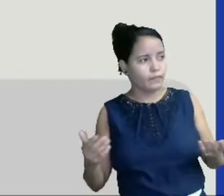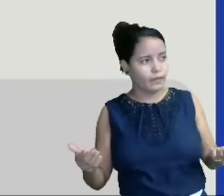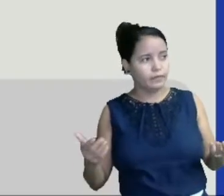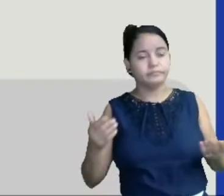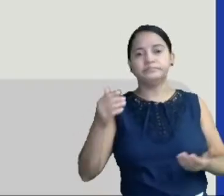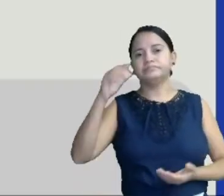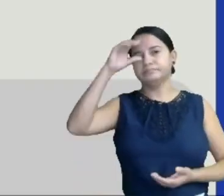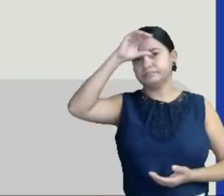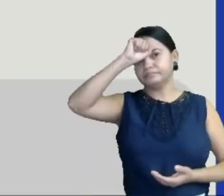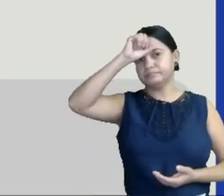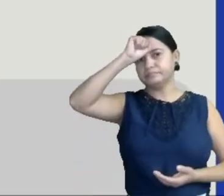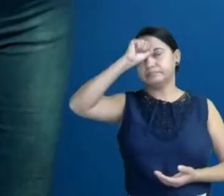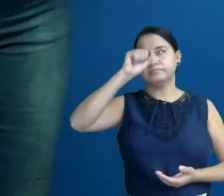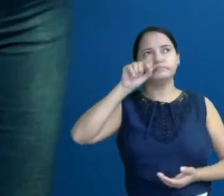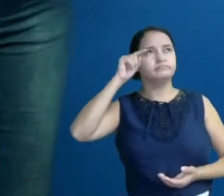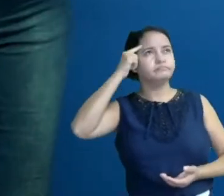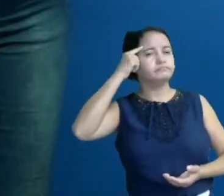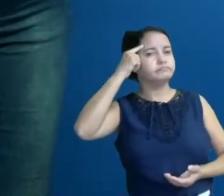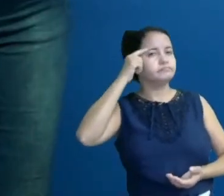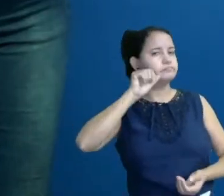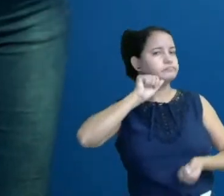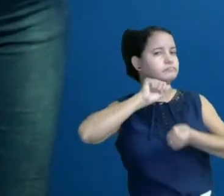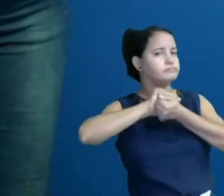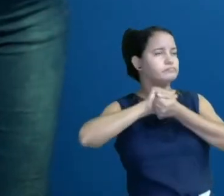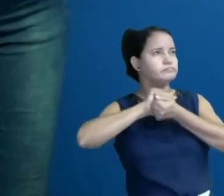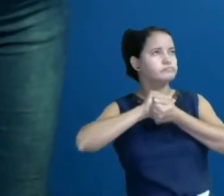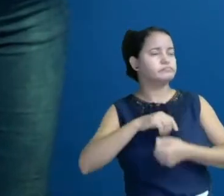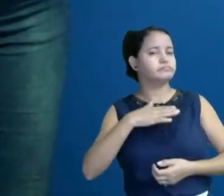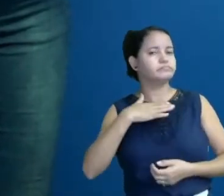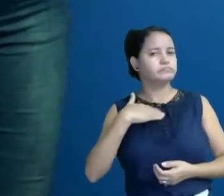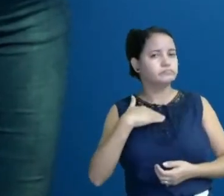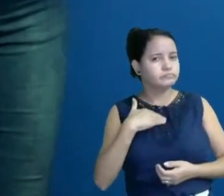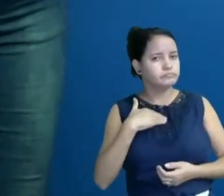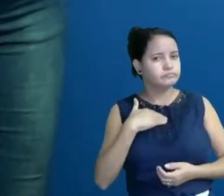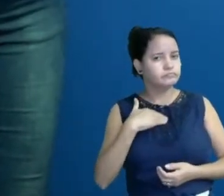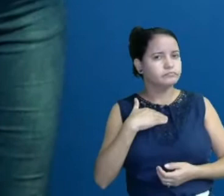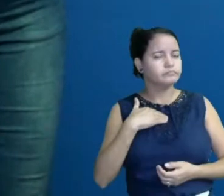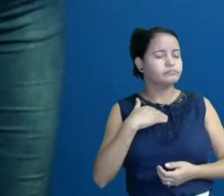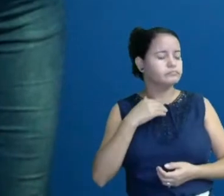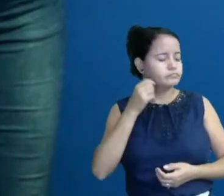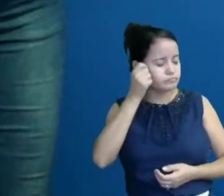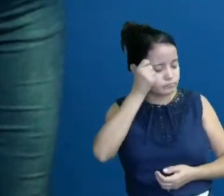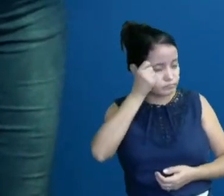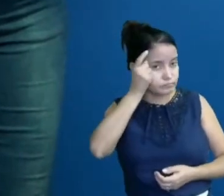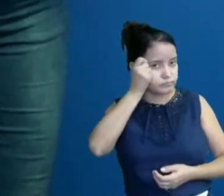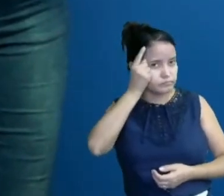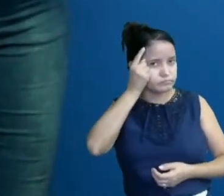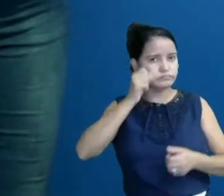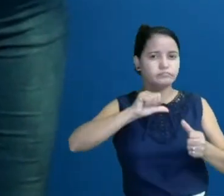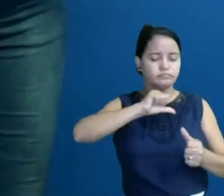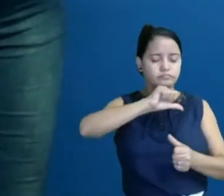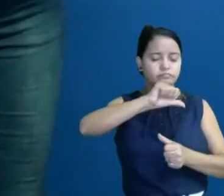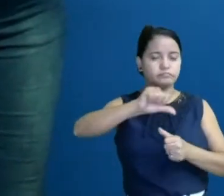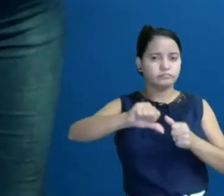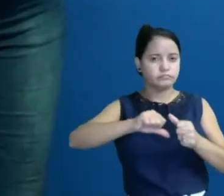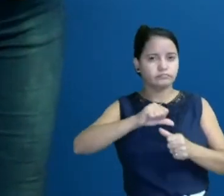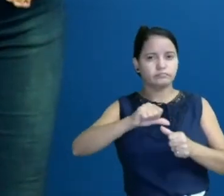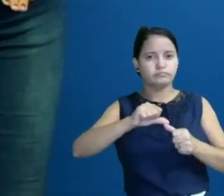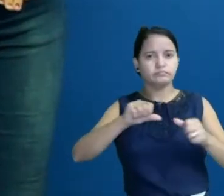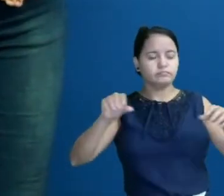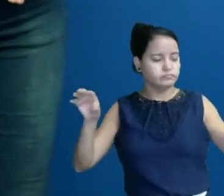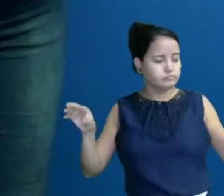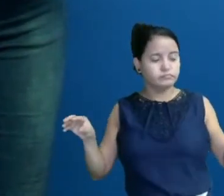vai para a ideia de que a gente pensa comigo a ideia de troca de bandeja já é para ideia de que